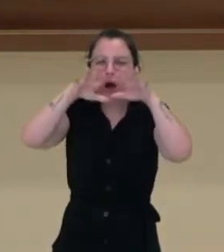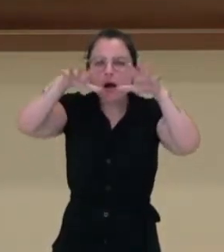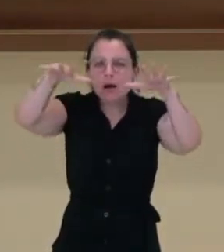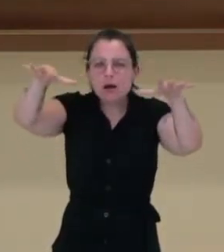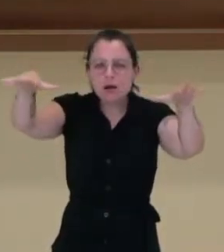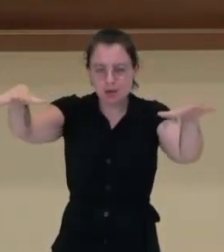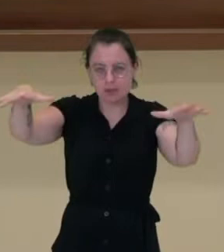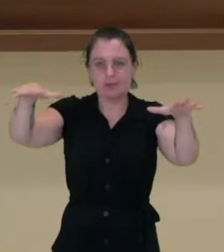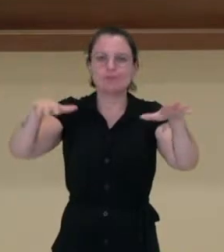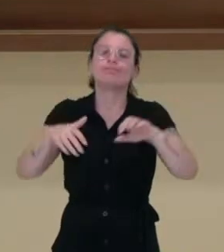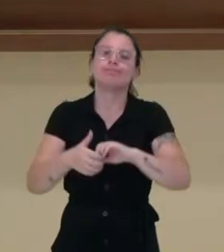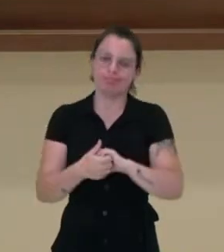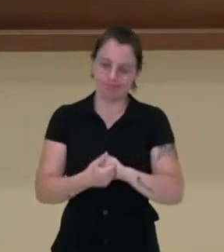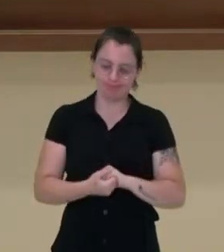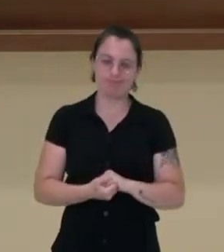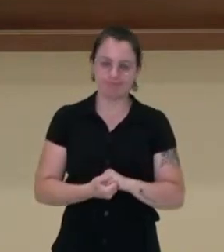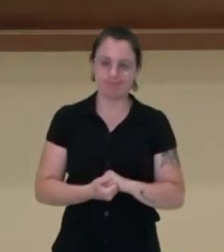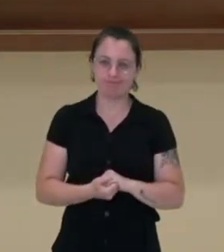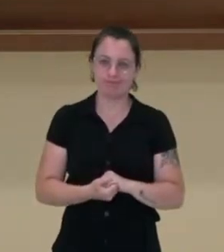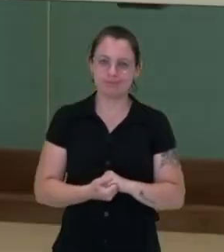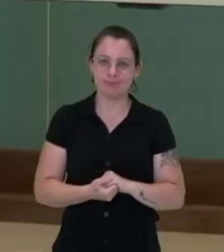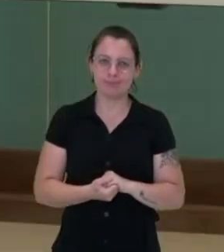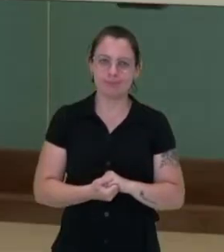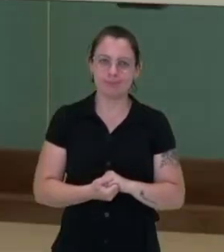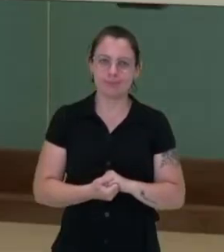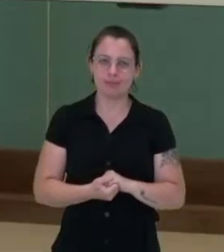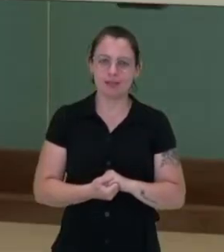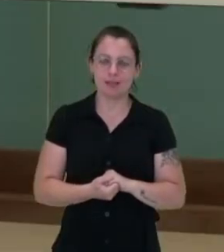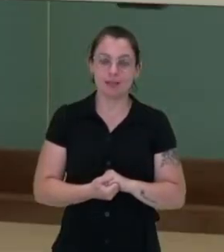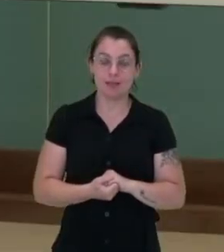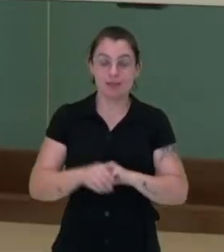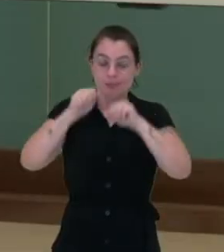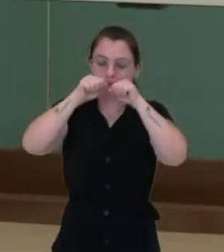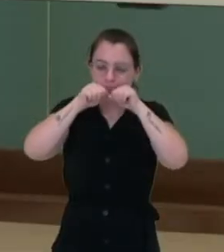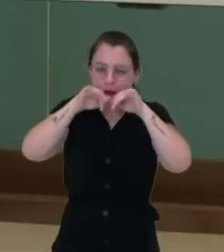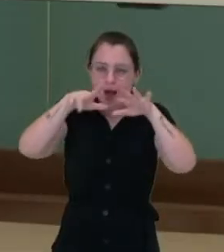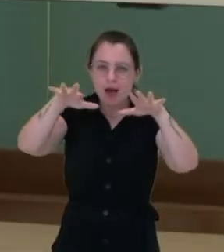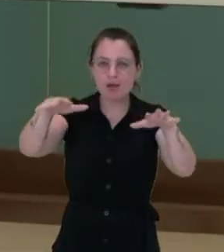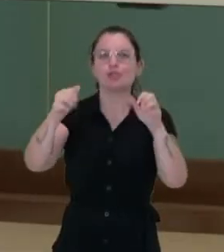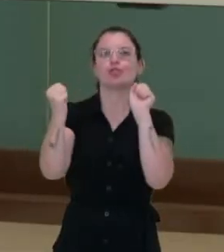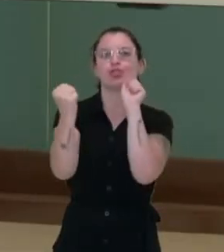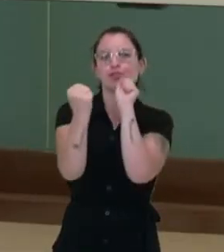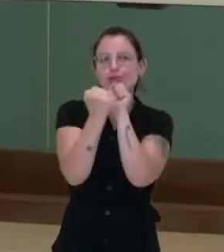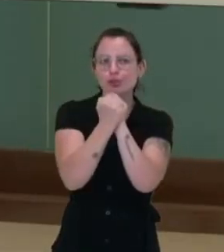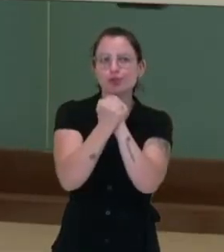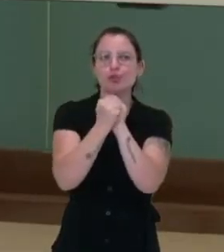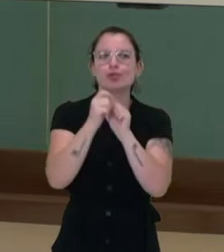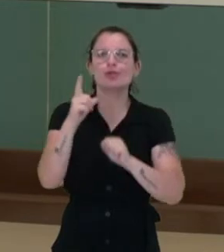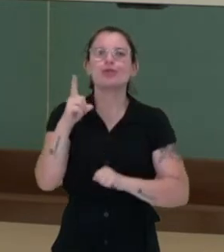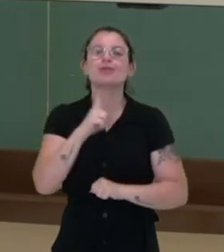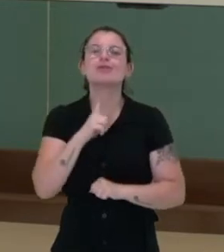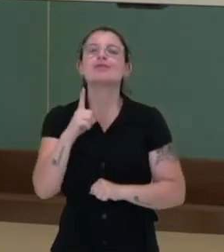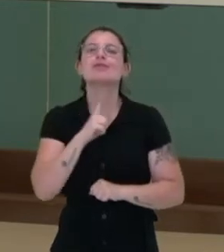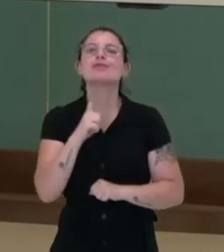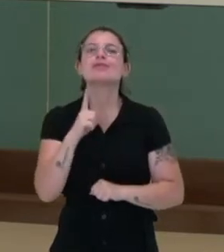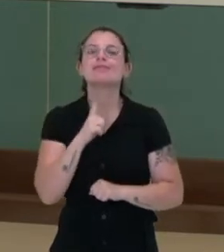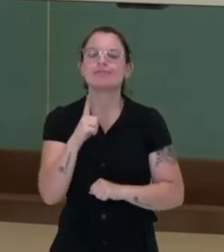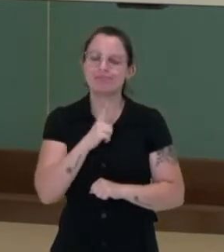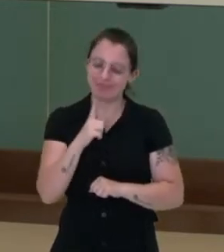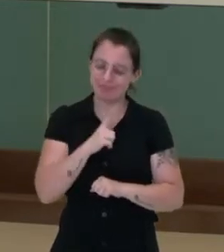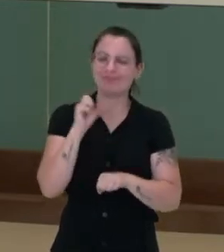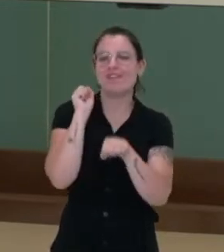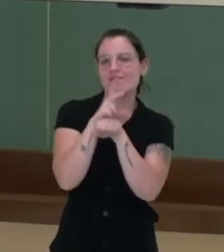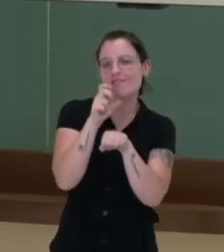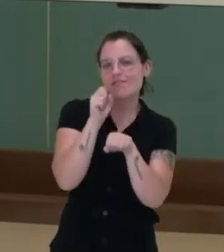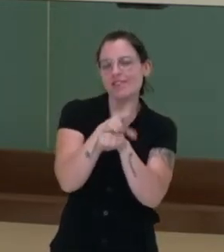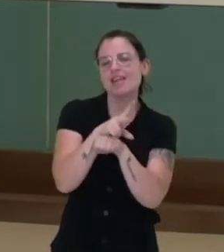de saliva vão sair da minha boca e junto com essas salivas podem estar os agentes causadores da